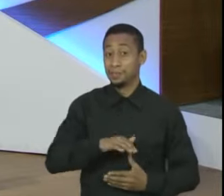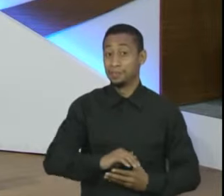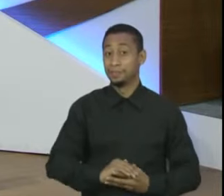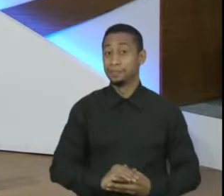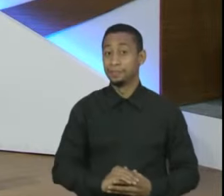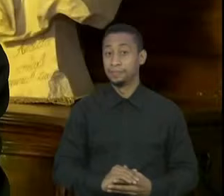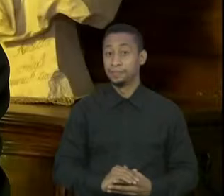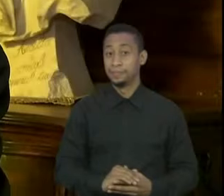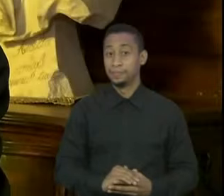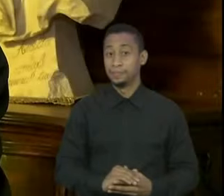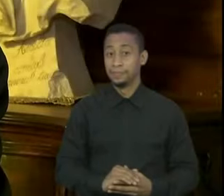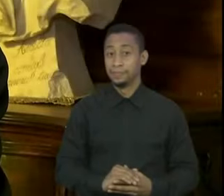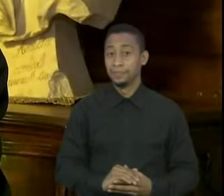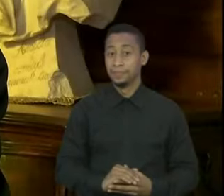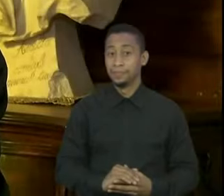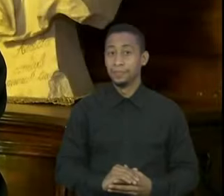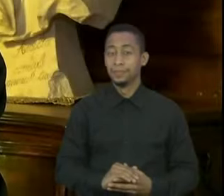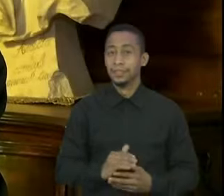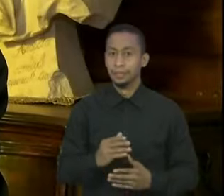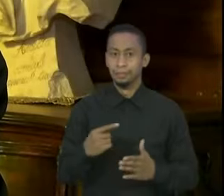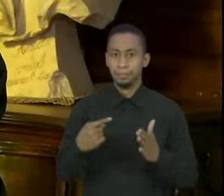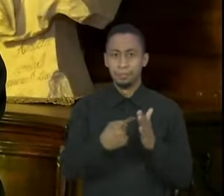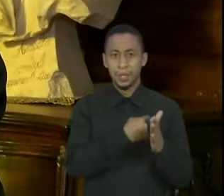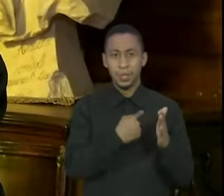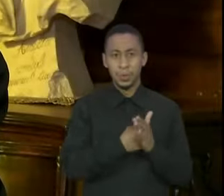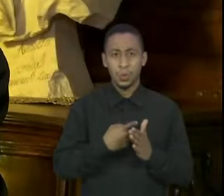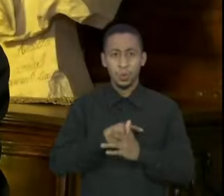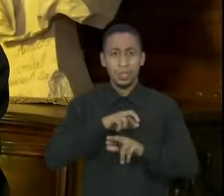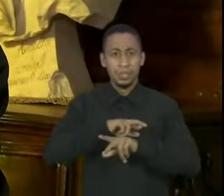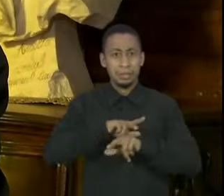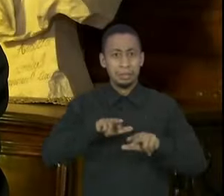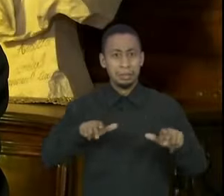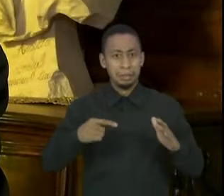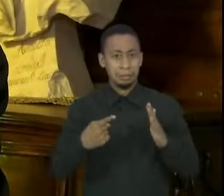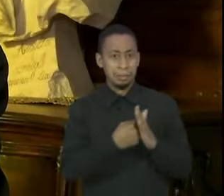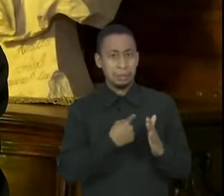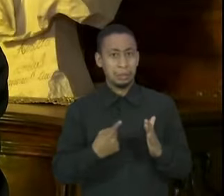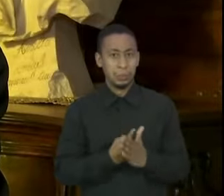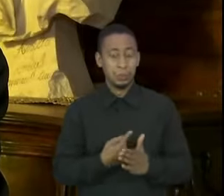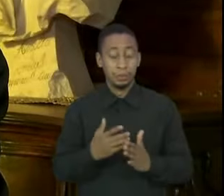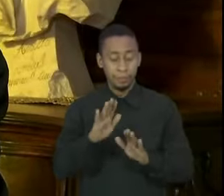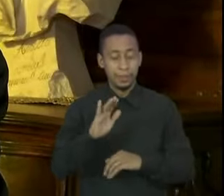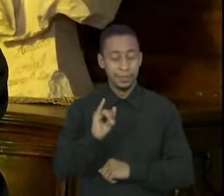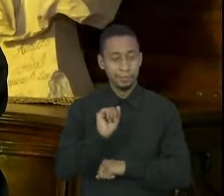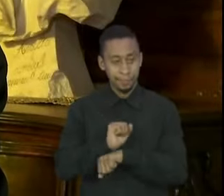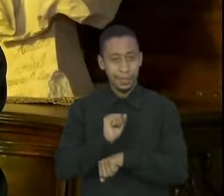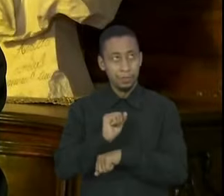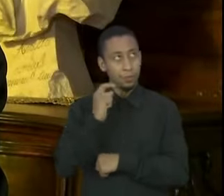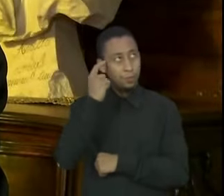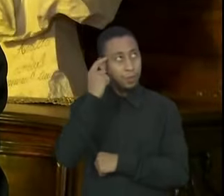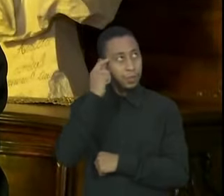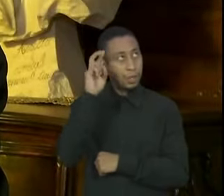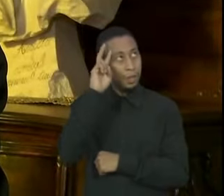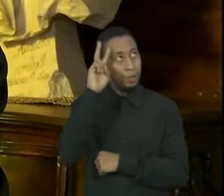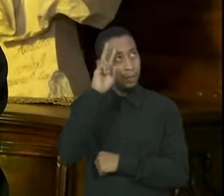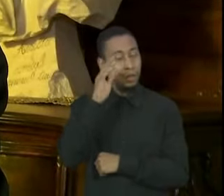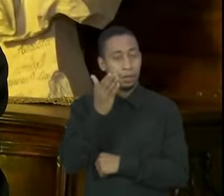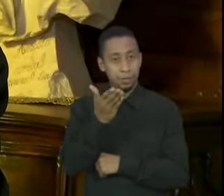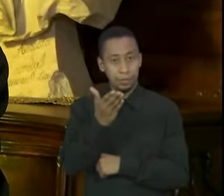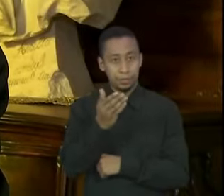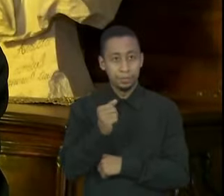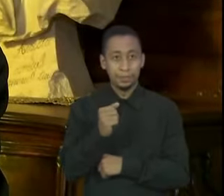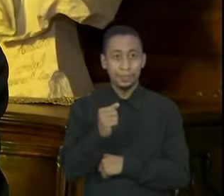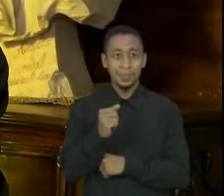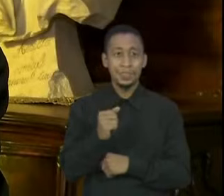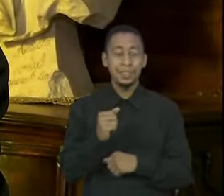eu posso a diversas perguntas Deixa eu ver se eu lembro o primeiro sobre a